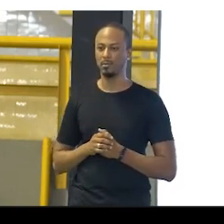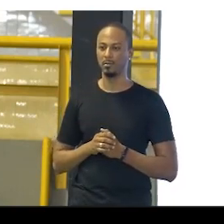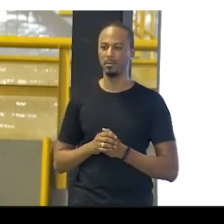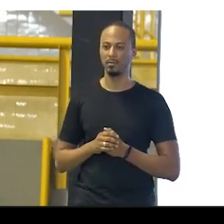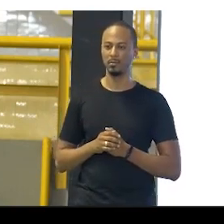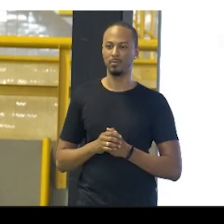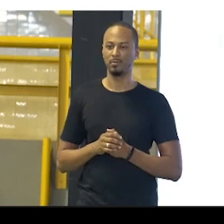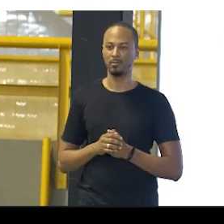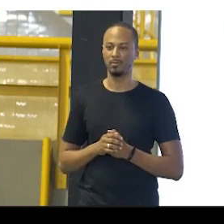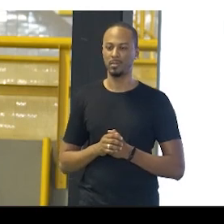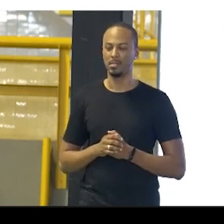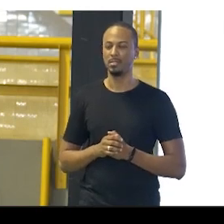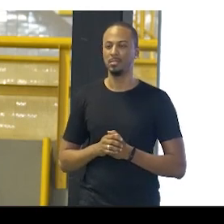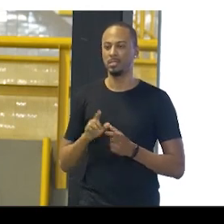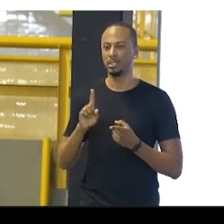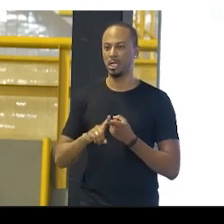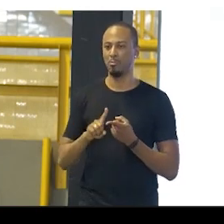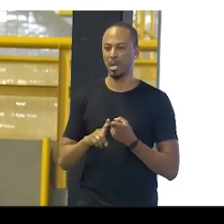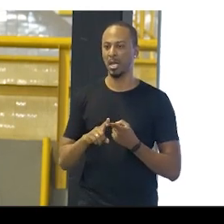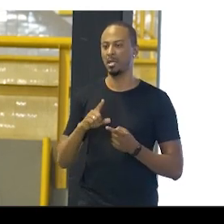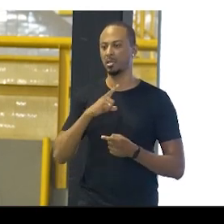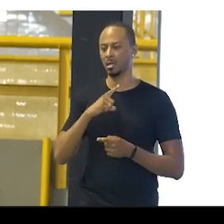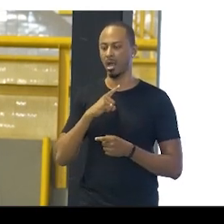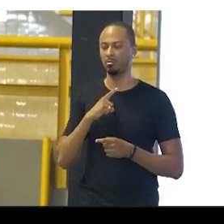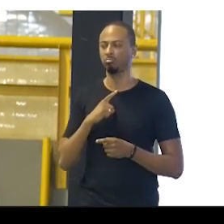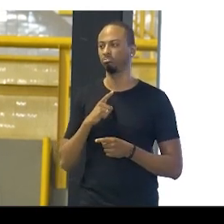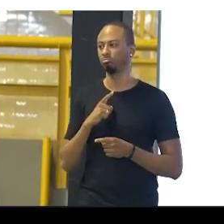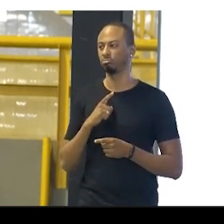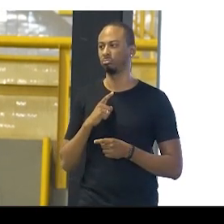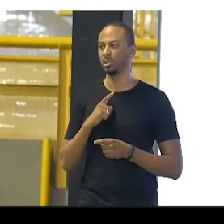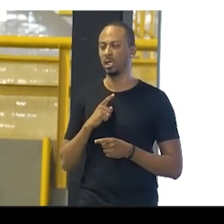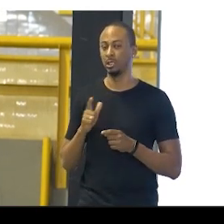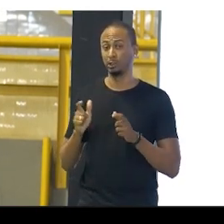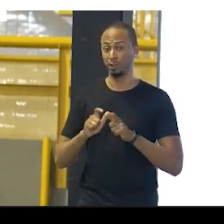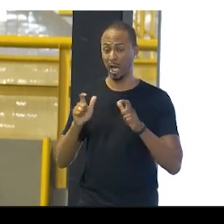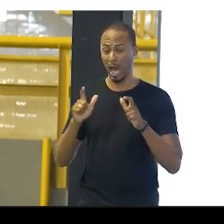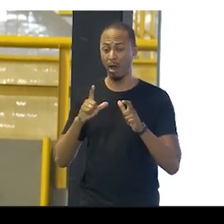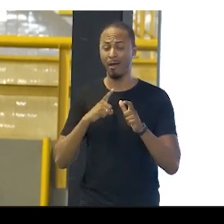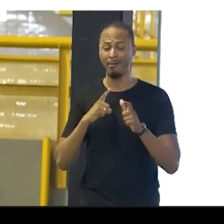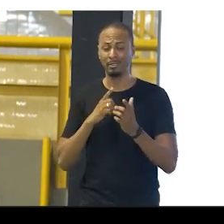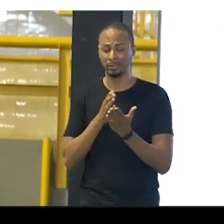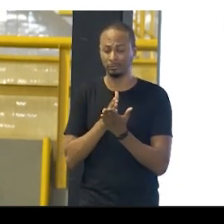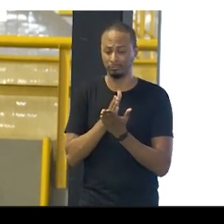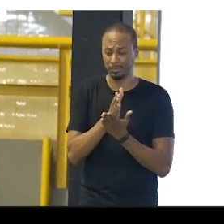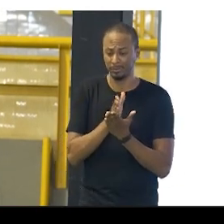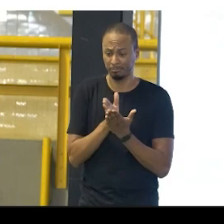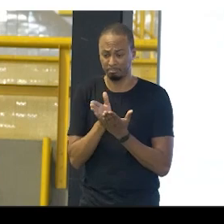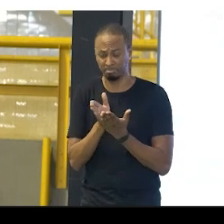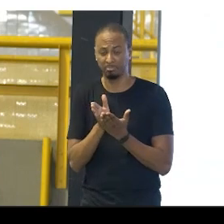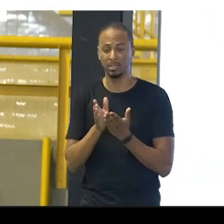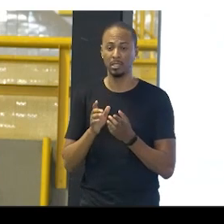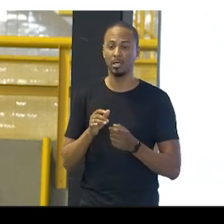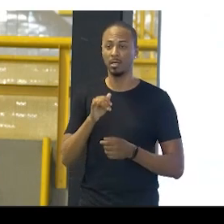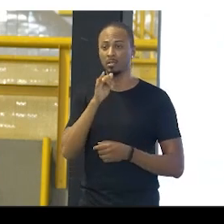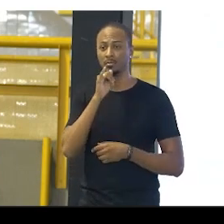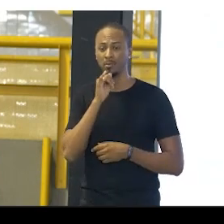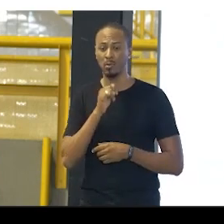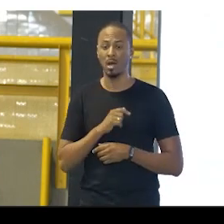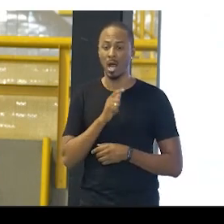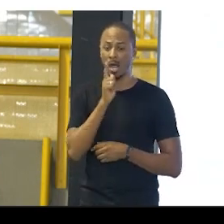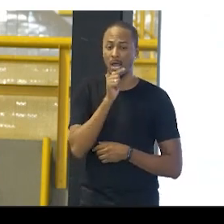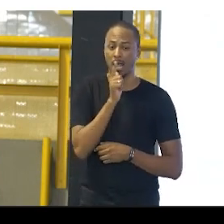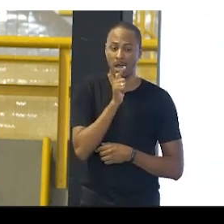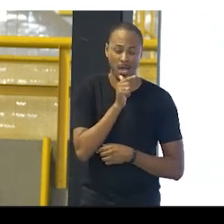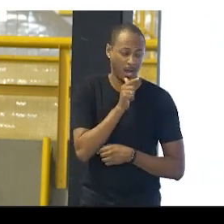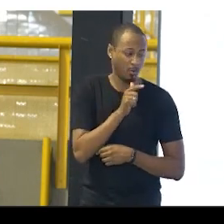são aquelas que, de uma maneira geral, são alternativas, que pode tirar a energia hídrica para o Brasil como uma